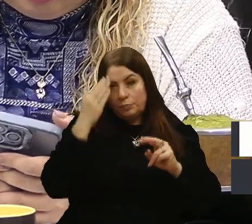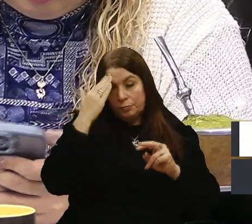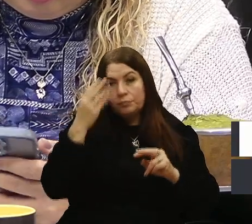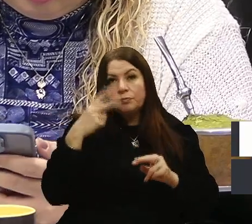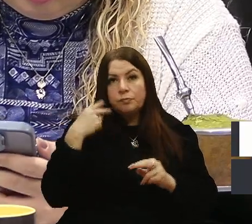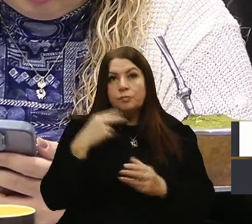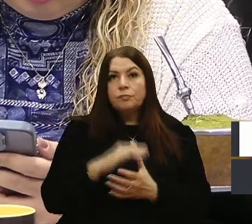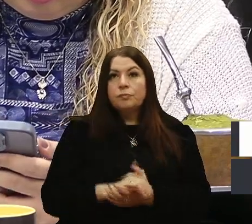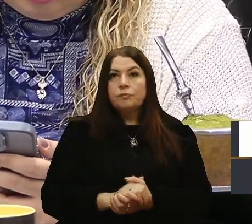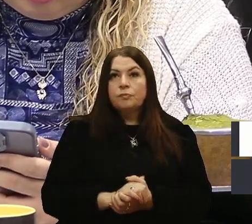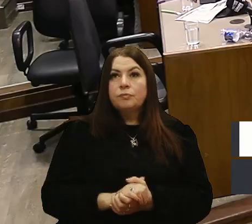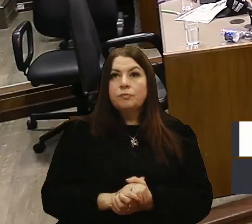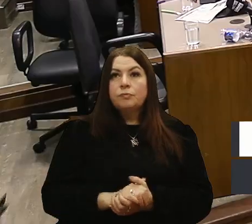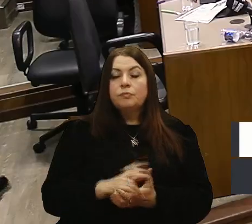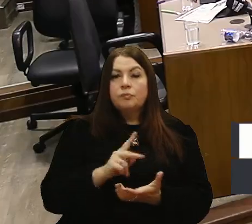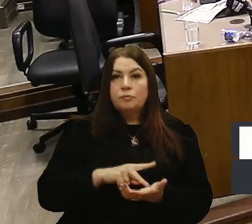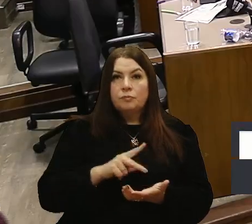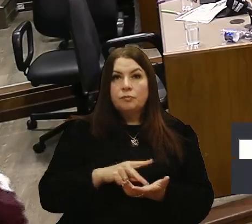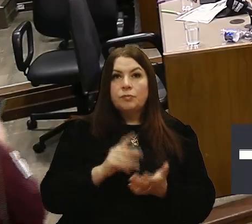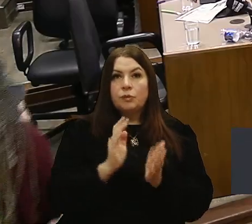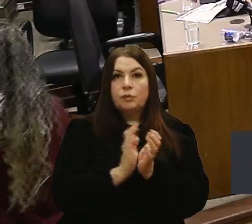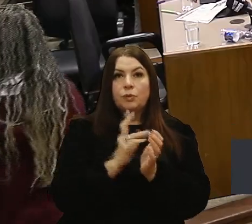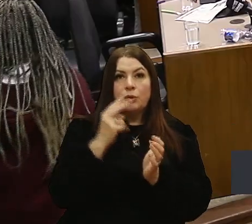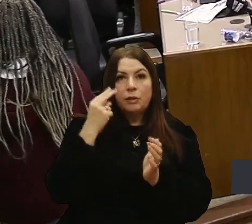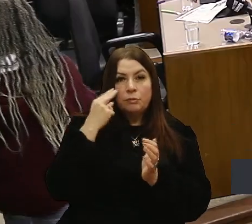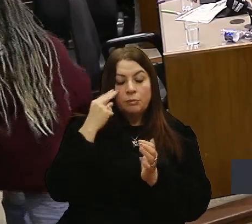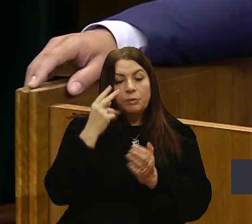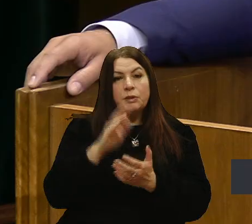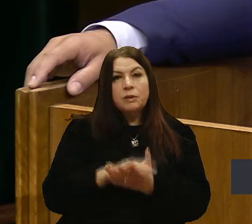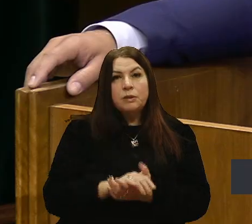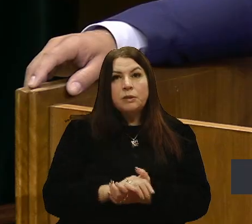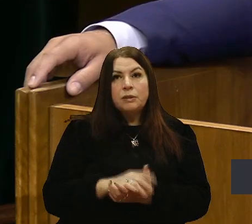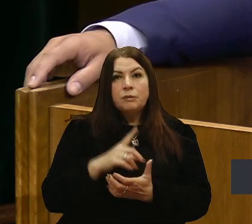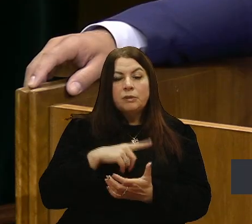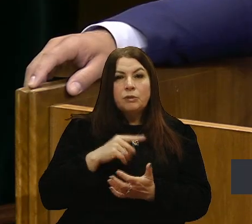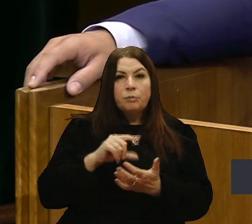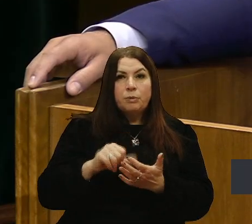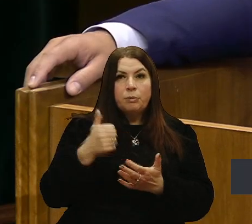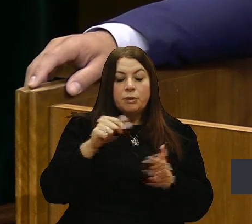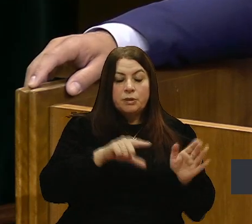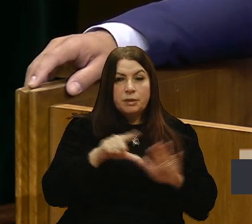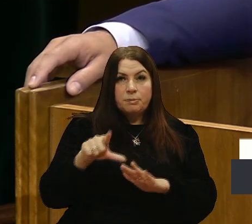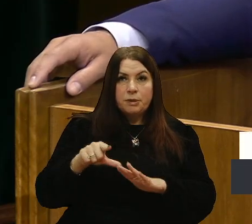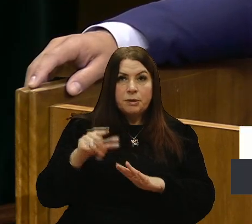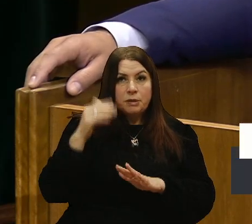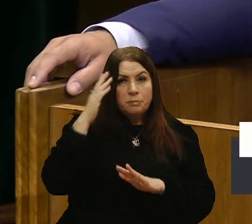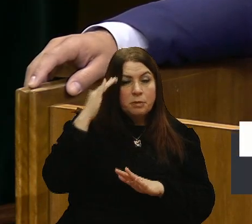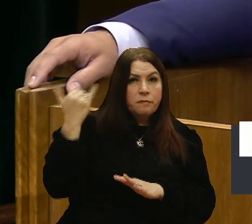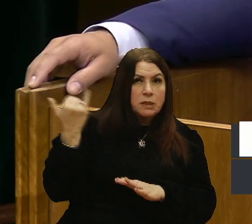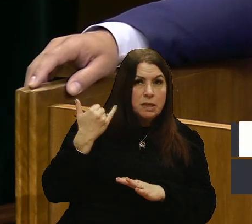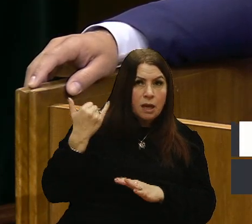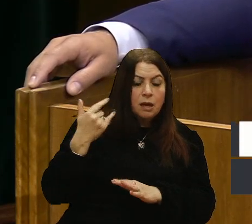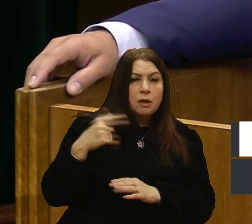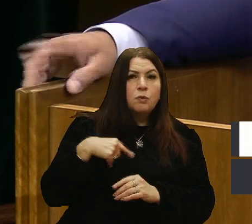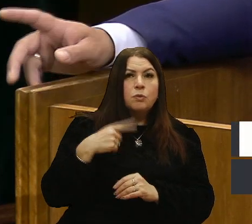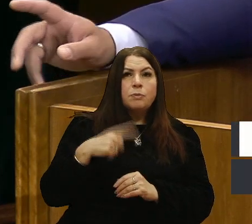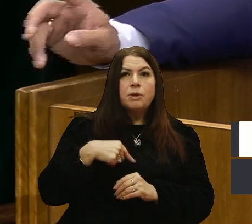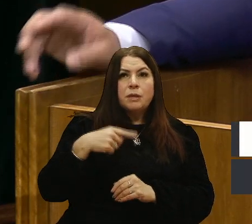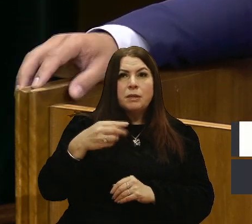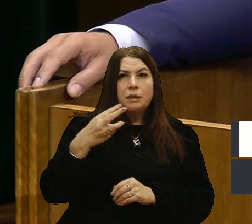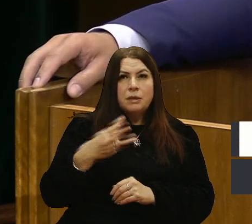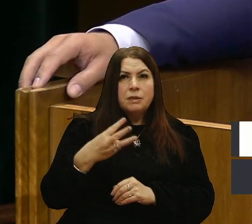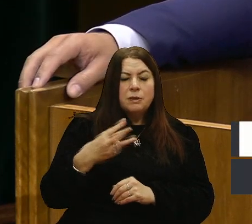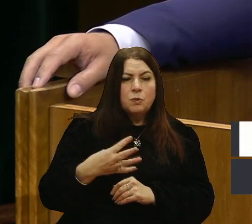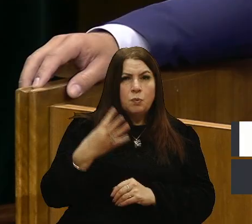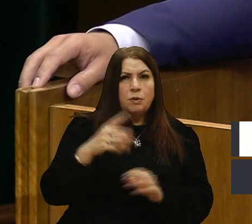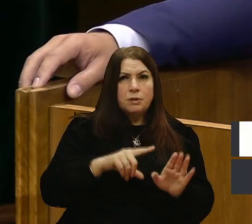vereador. Verdade, colega Sandro Fantinel, e eu tenho, desde a primeira semana que eu soube, isso aí nós já estamos indo para a terceira,